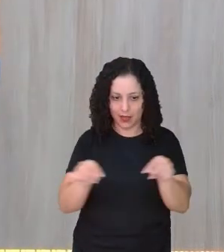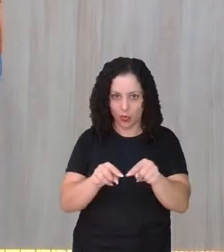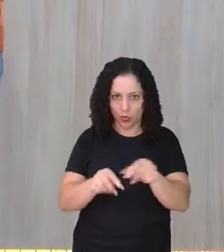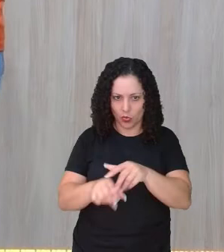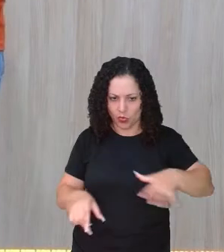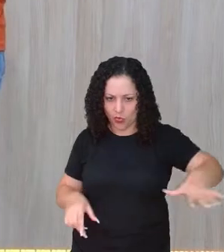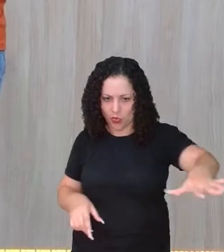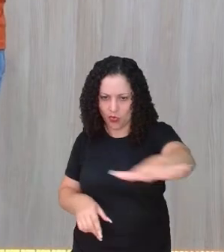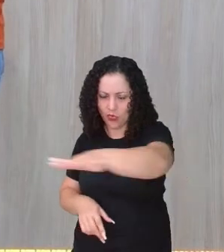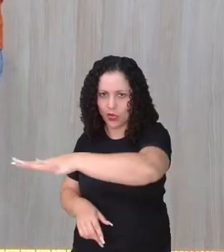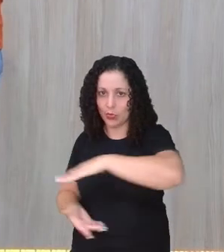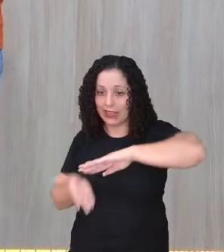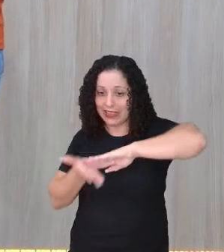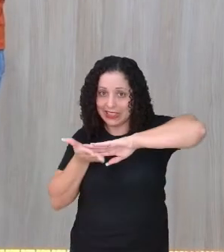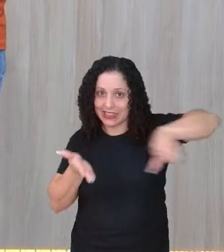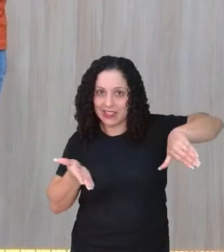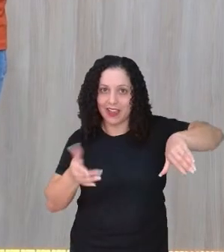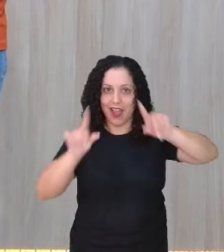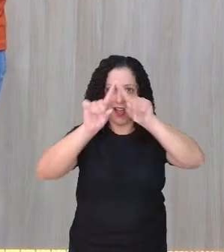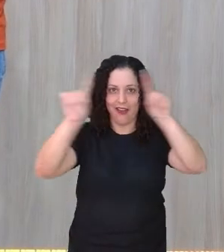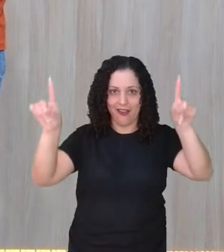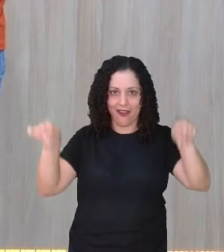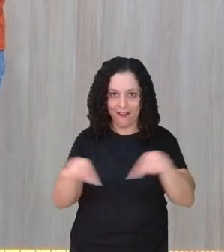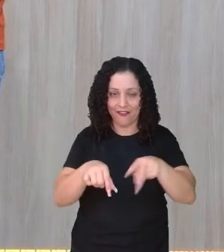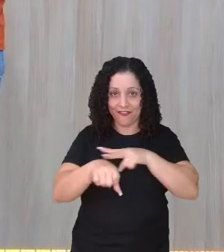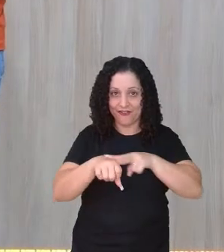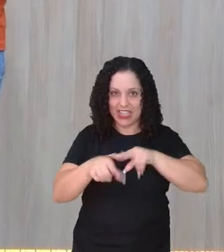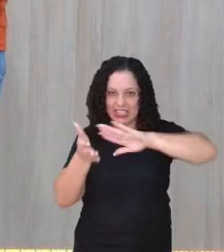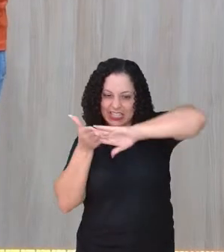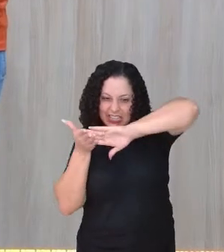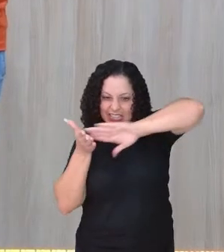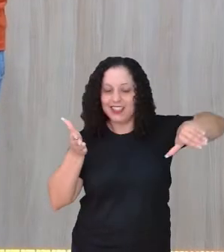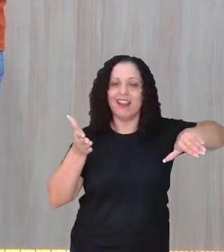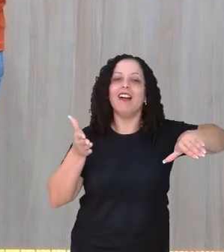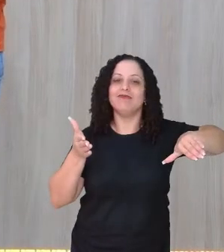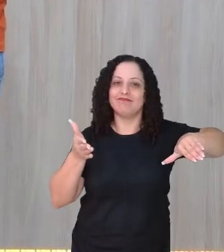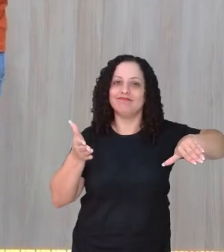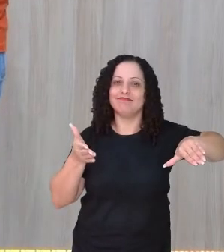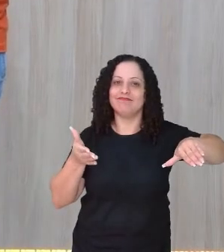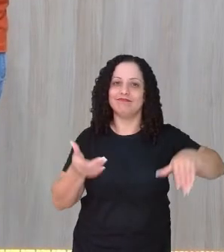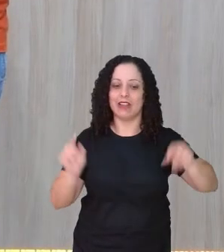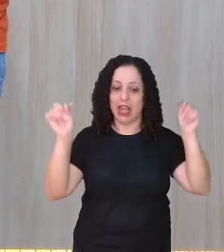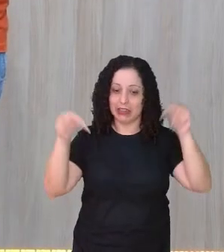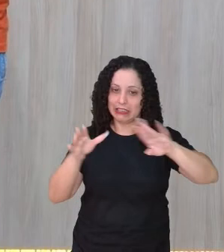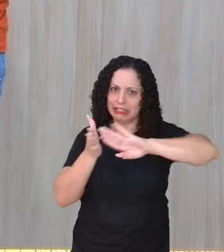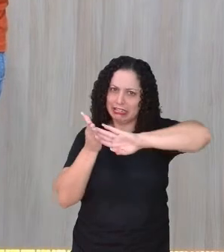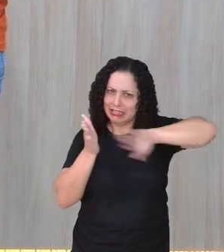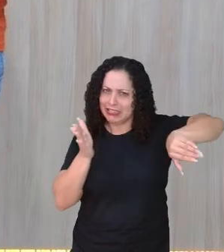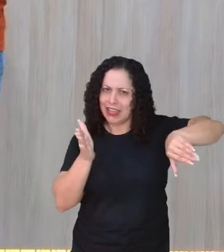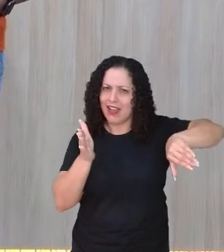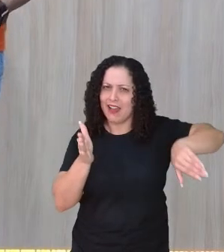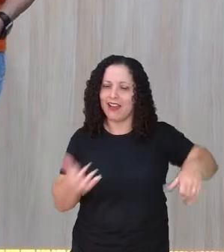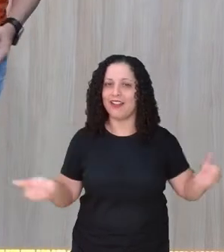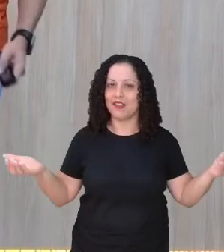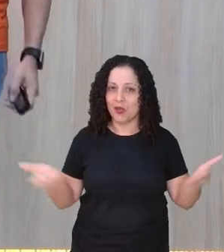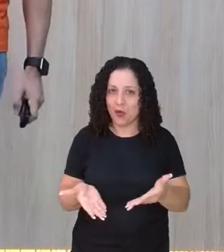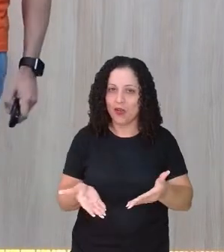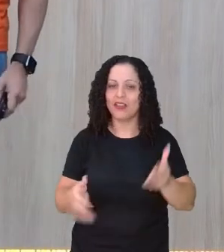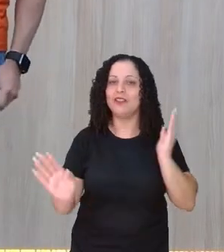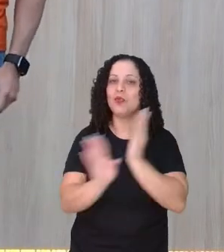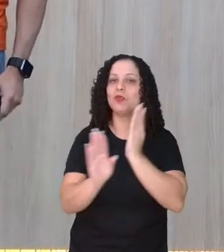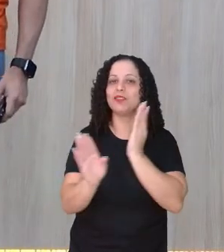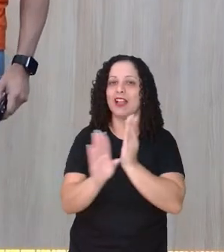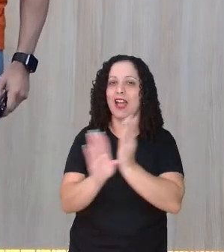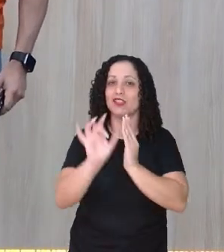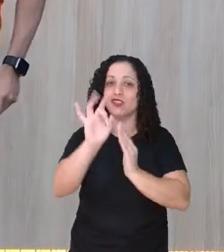e retirar o quê? A parte do gramado. Então, se você retira aquele gramado dali, daquela área, você fica somente com